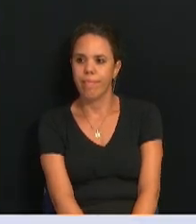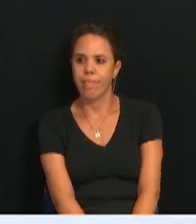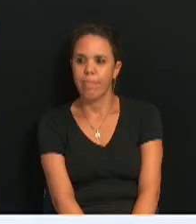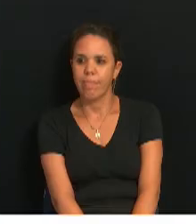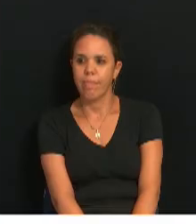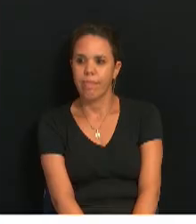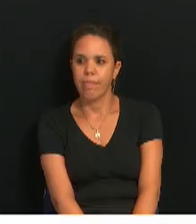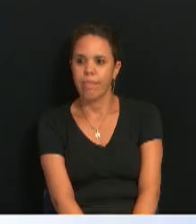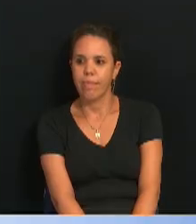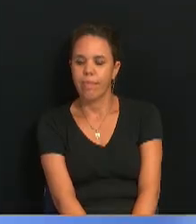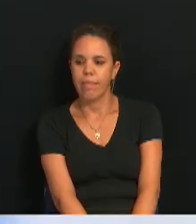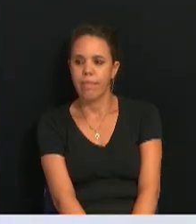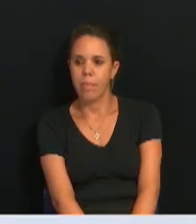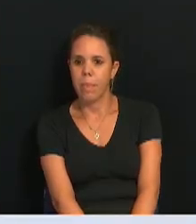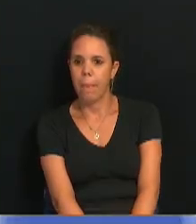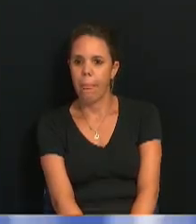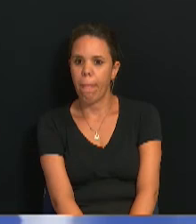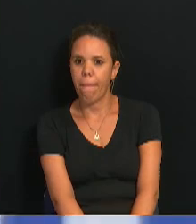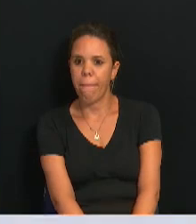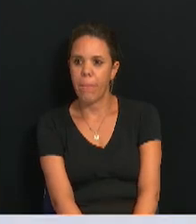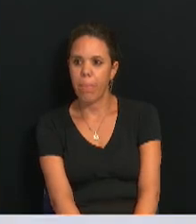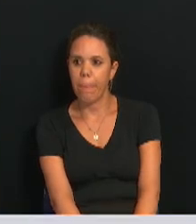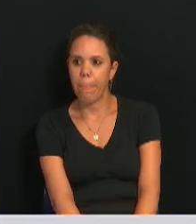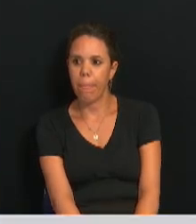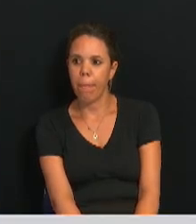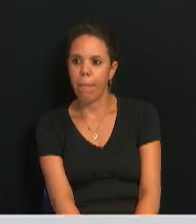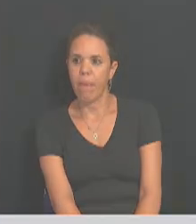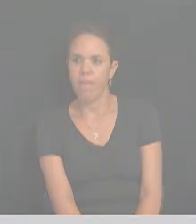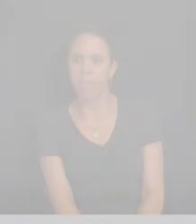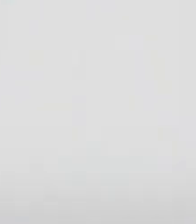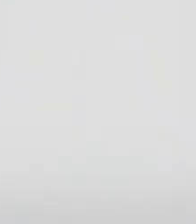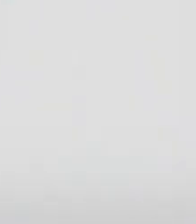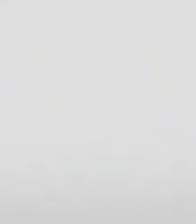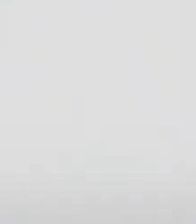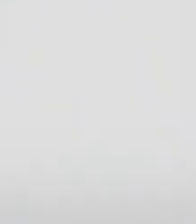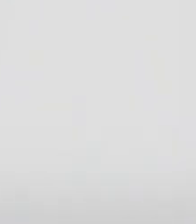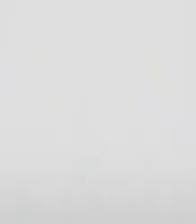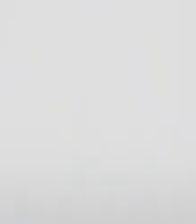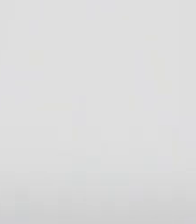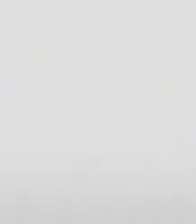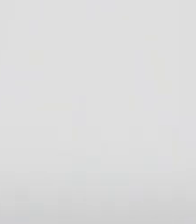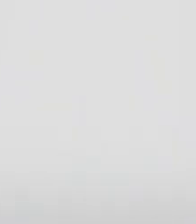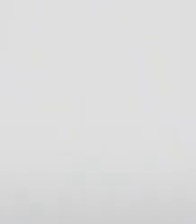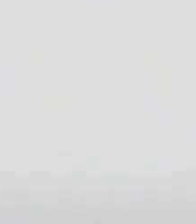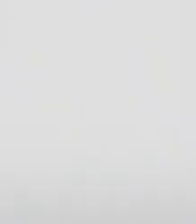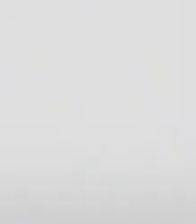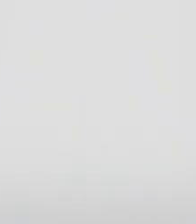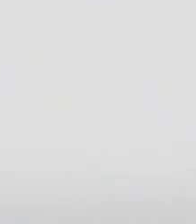TV Câmara, Campinas.